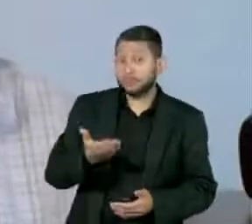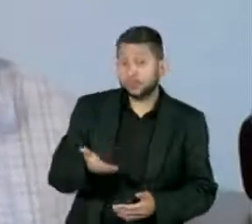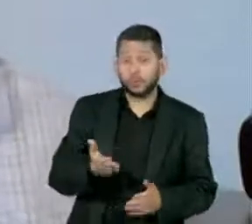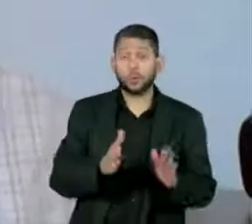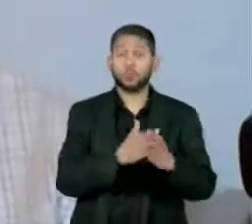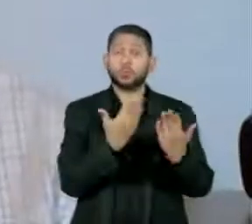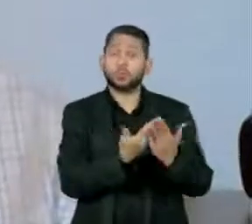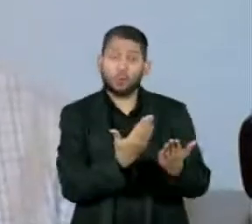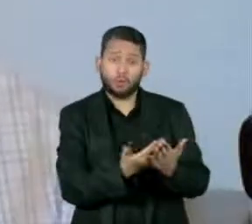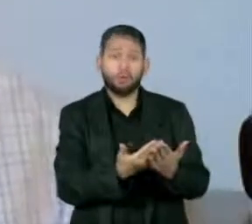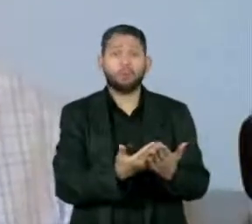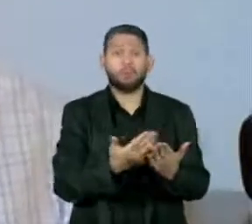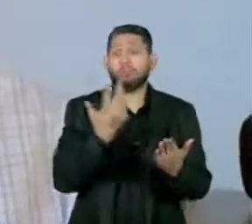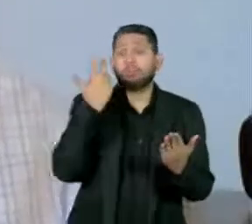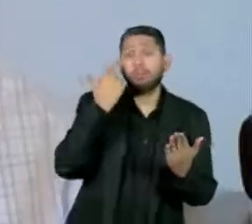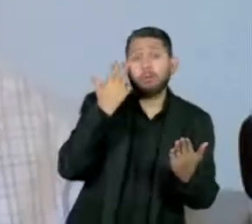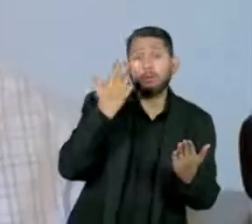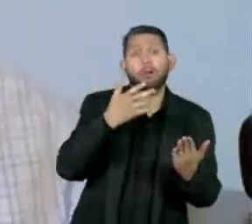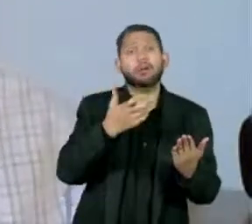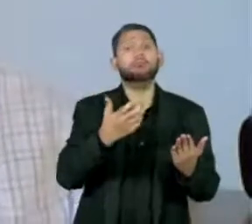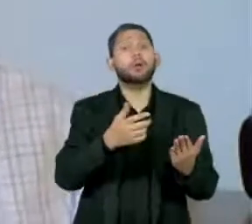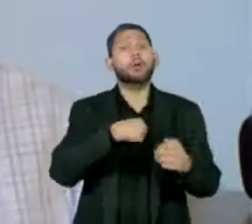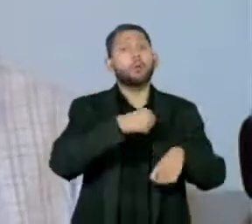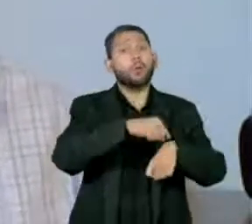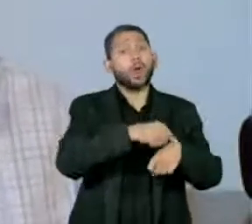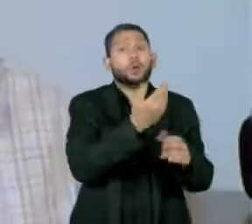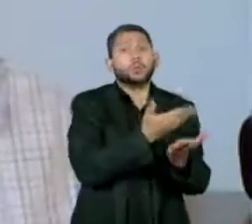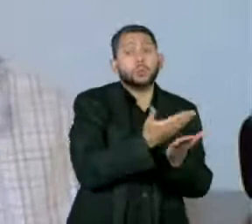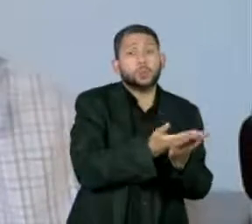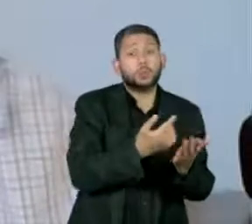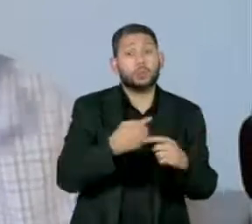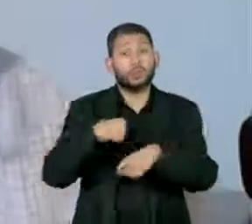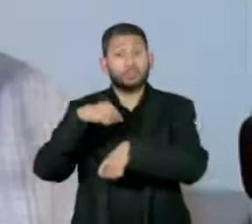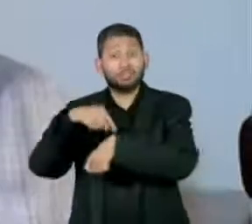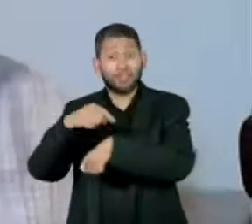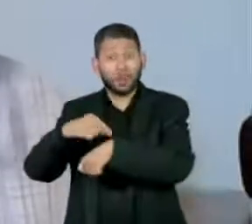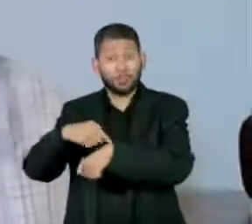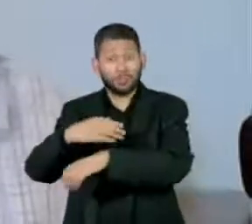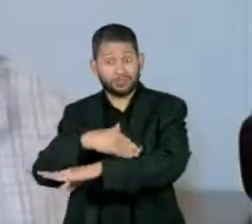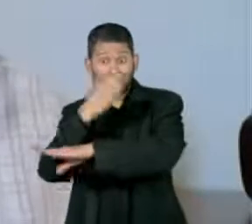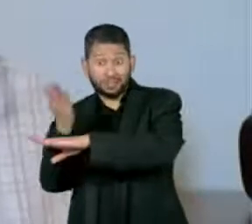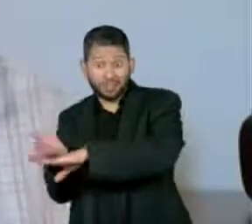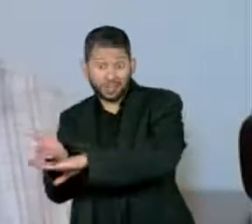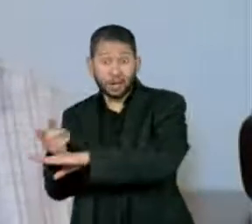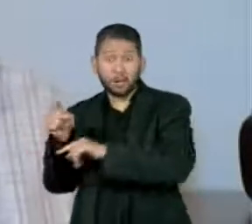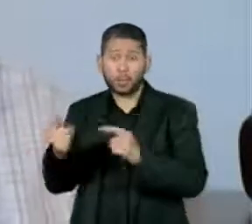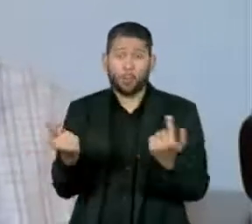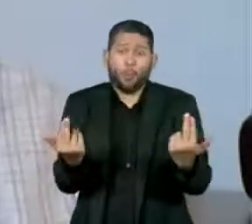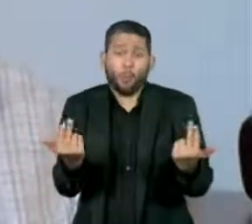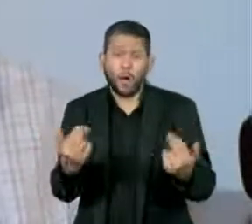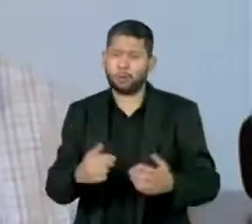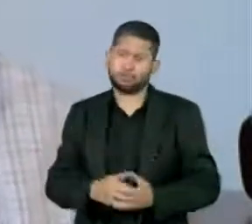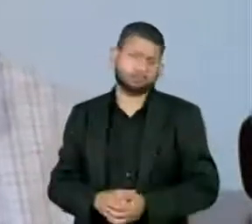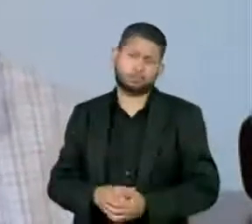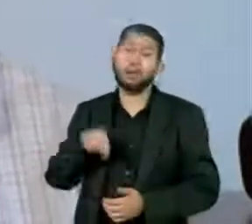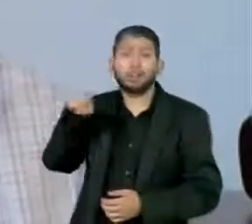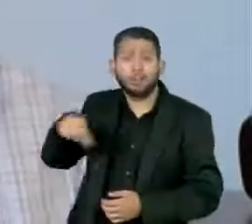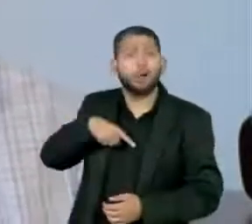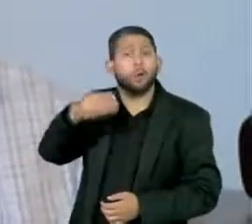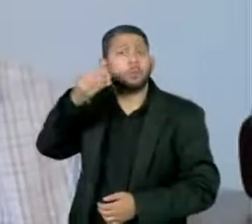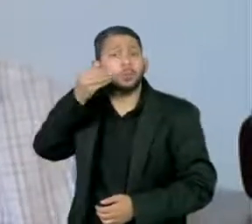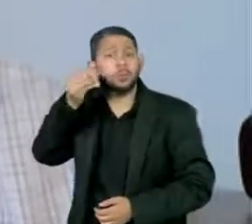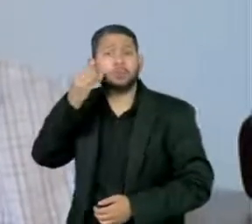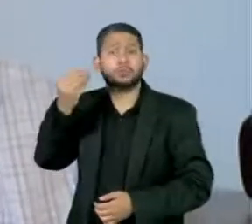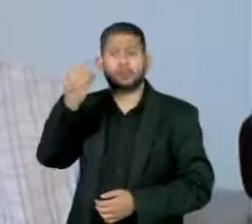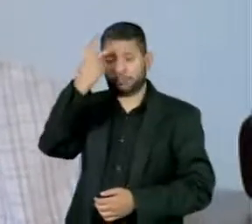escola regular, na escola de tempo integral, não engaja o estudante. O estudante quer